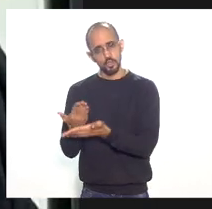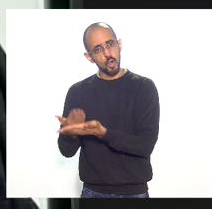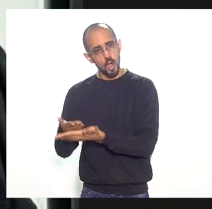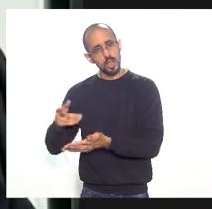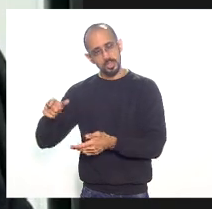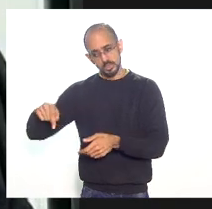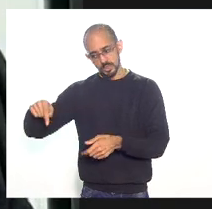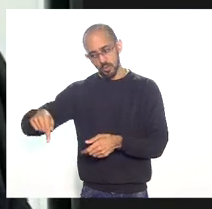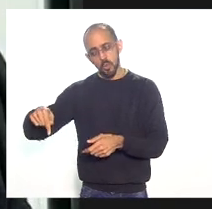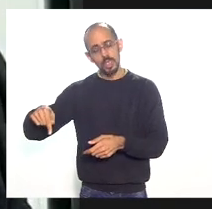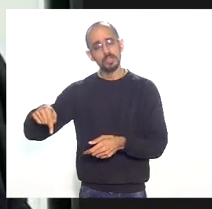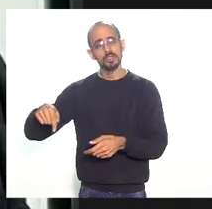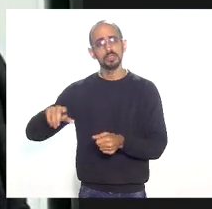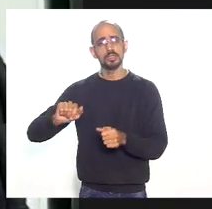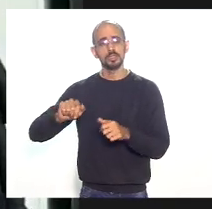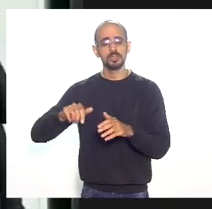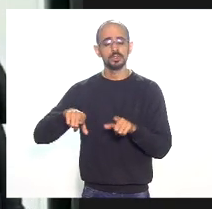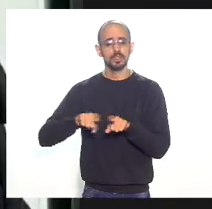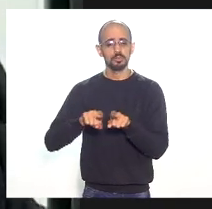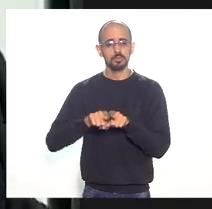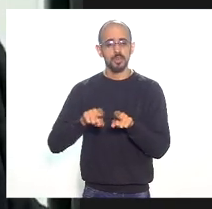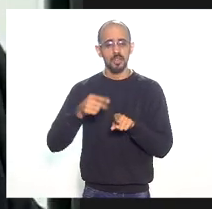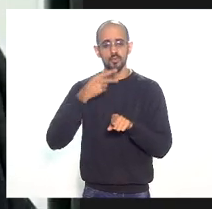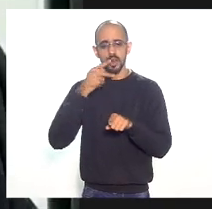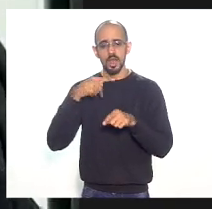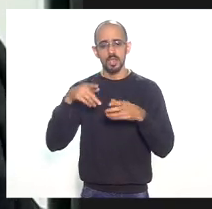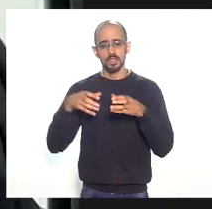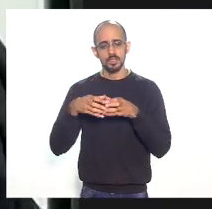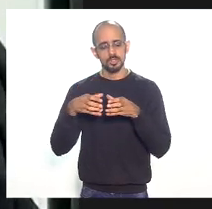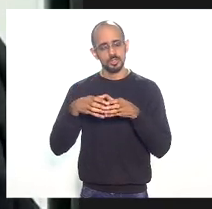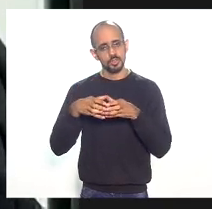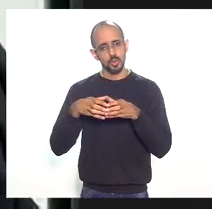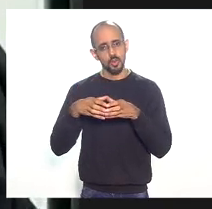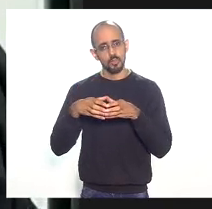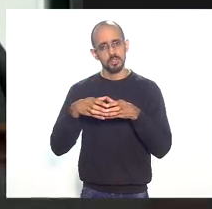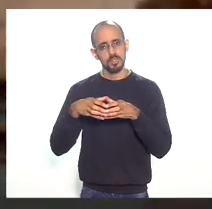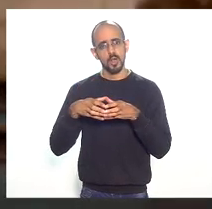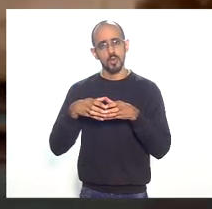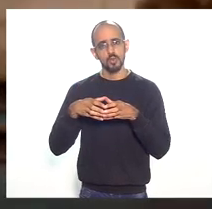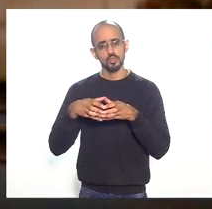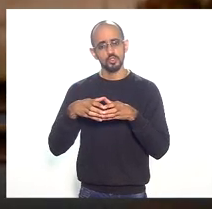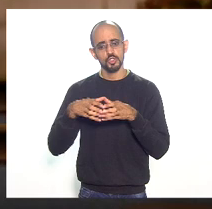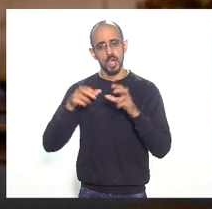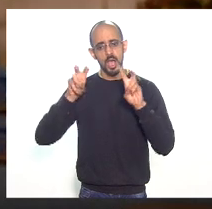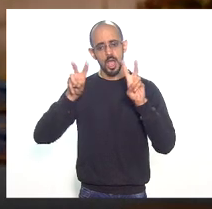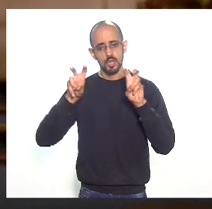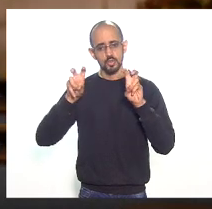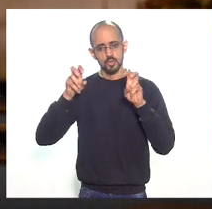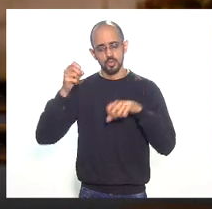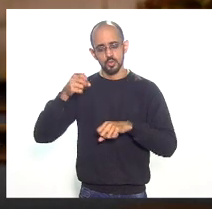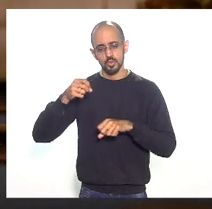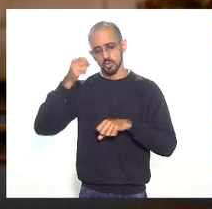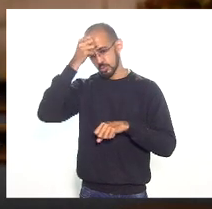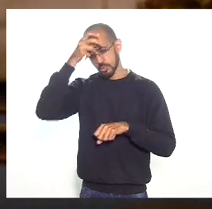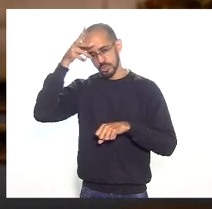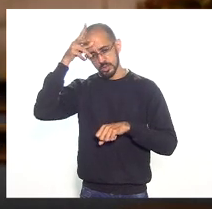manifestar também pela Comissão de Assuntos Municipais. Obrigado, presidente. Presidente da FL, pedido de Vossa Excelência. Deputado